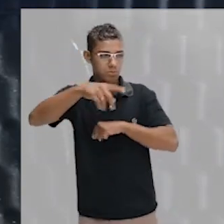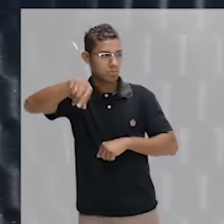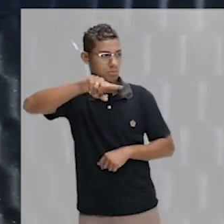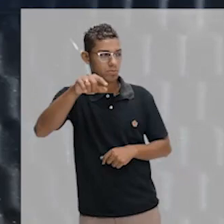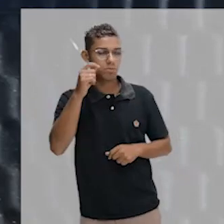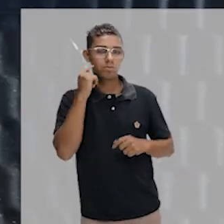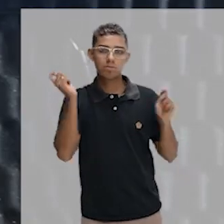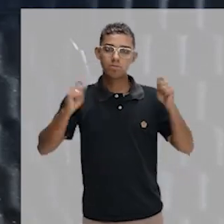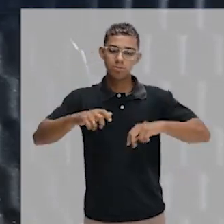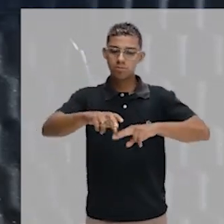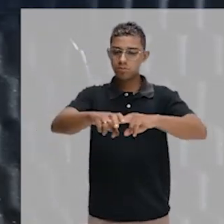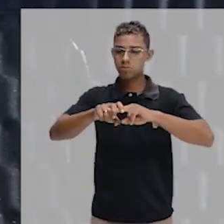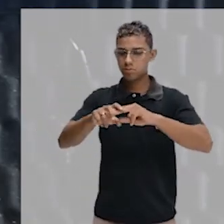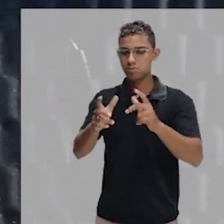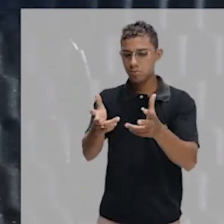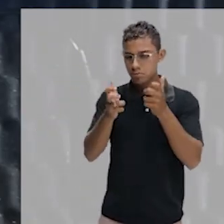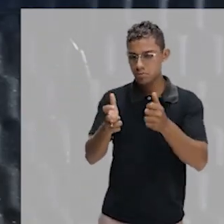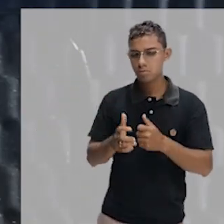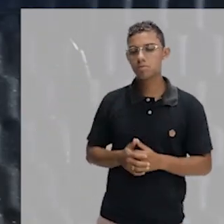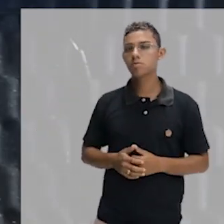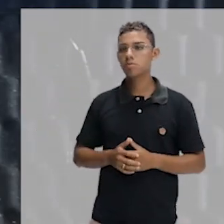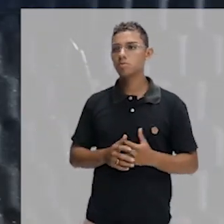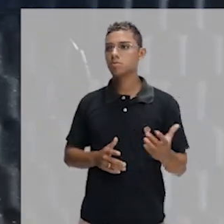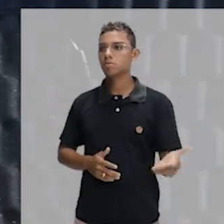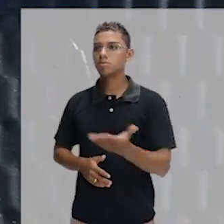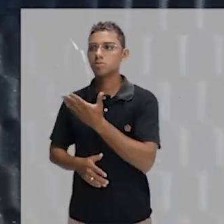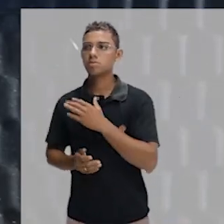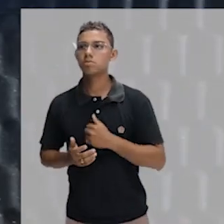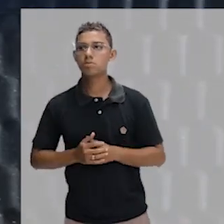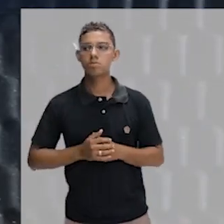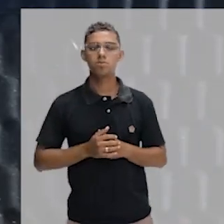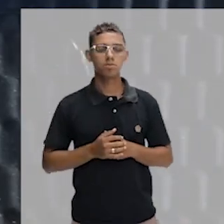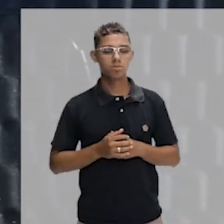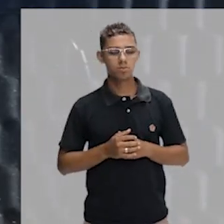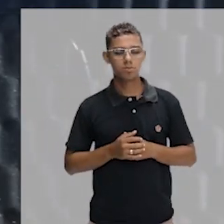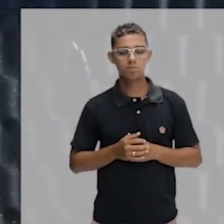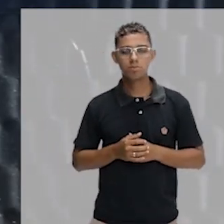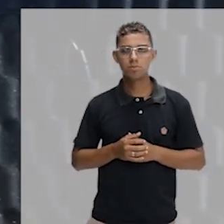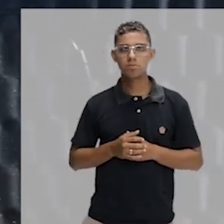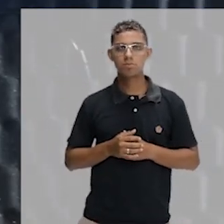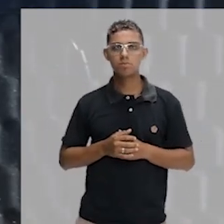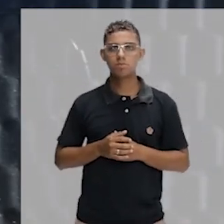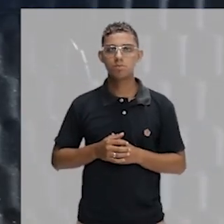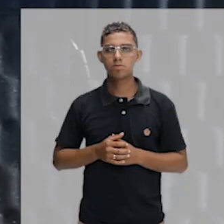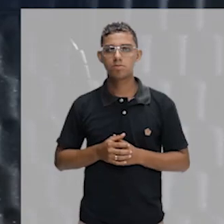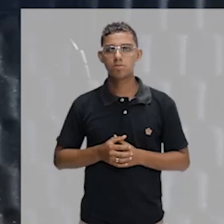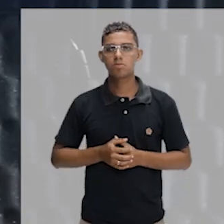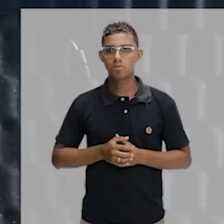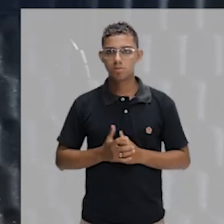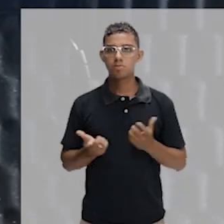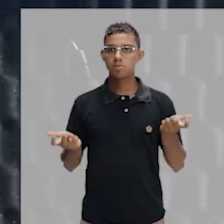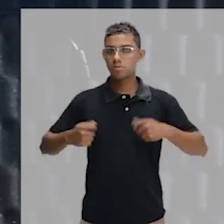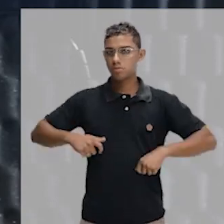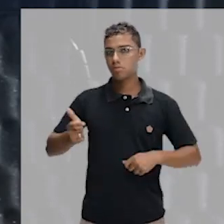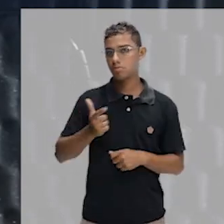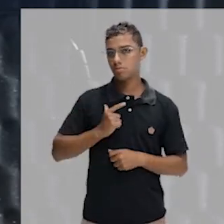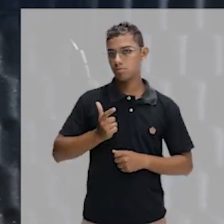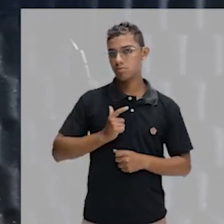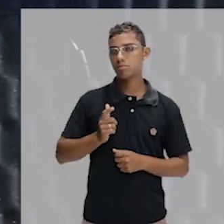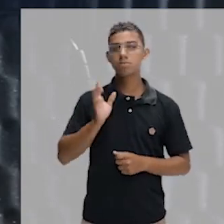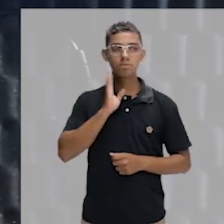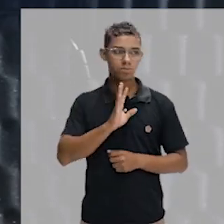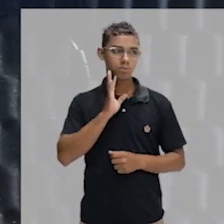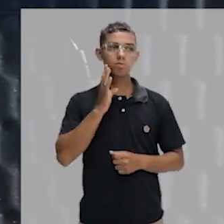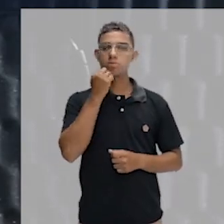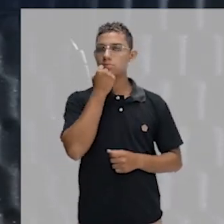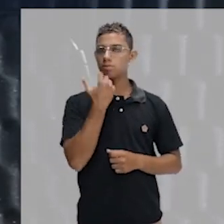Por isso a perceba aqui nós colocamos cinco valores tá porque já dá Assim um formato legal